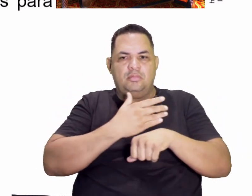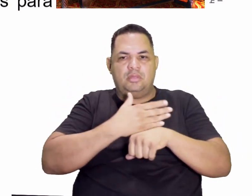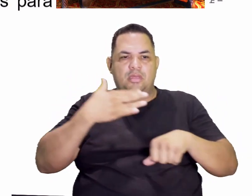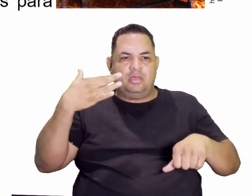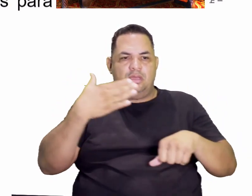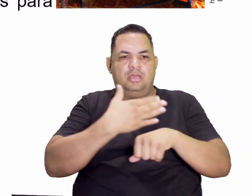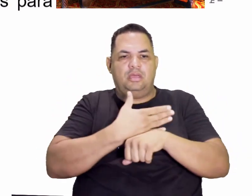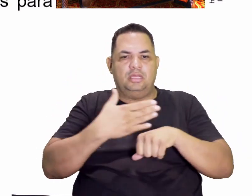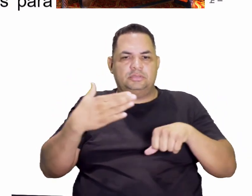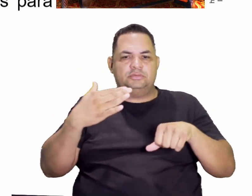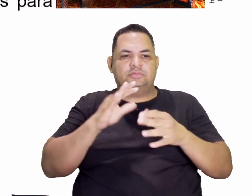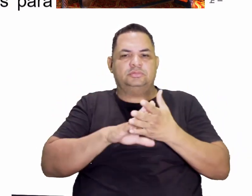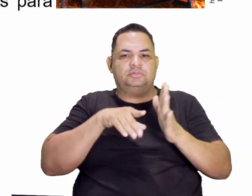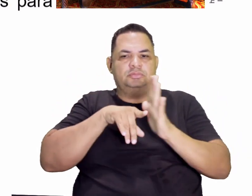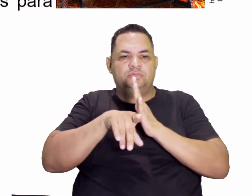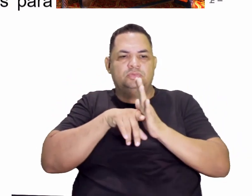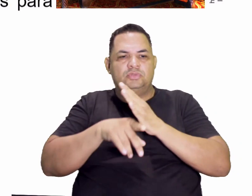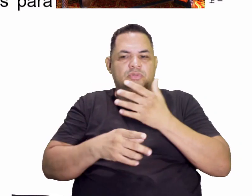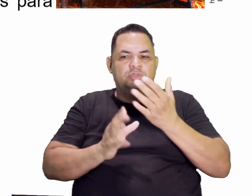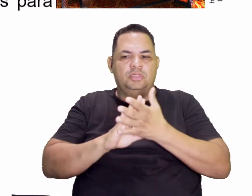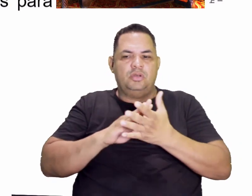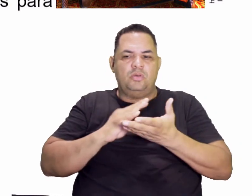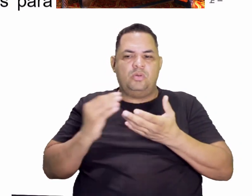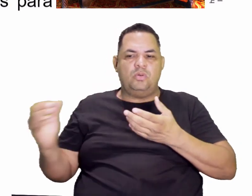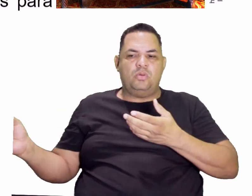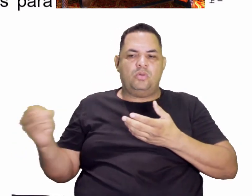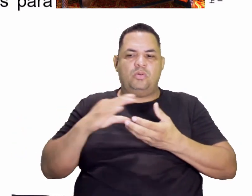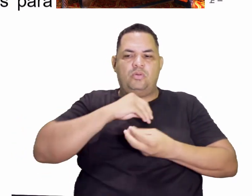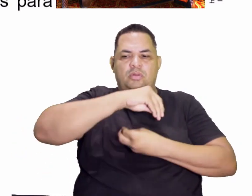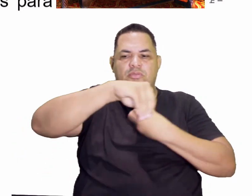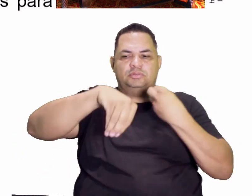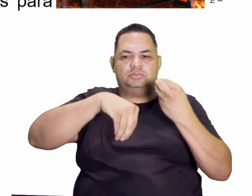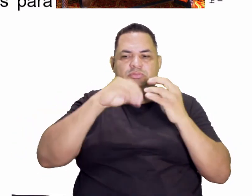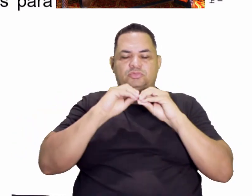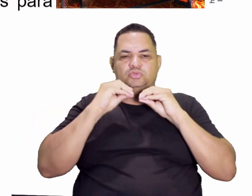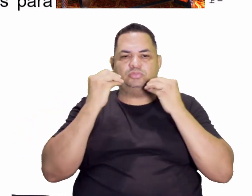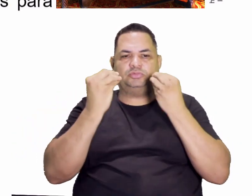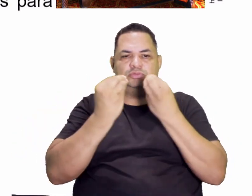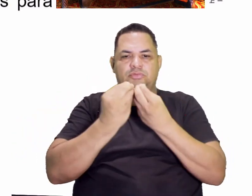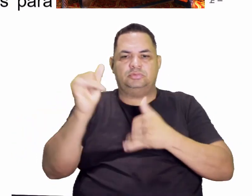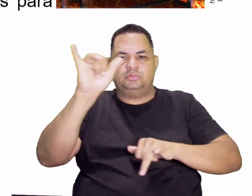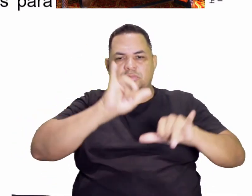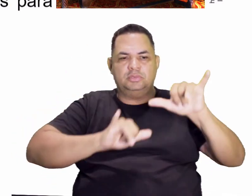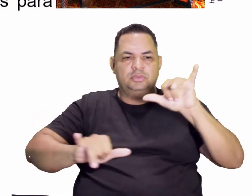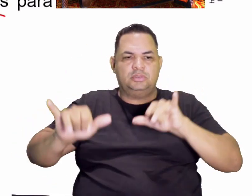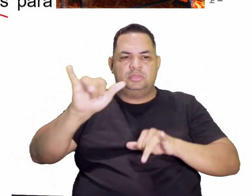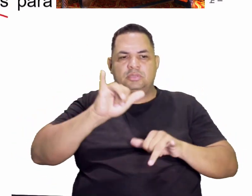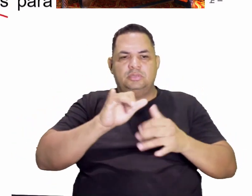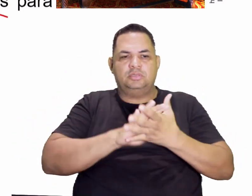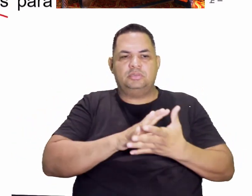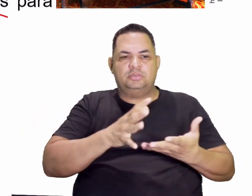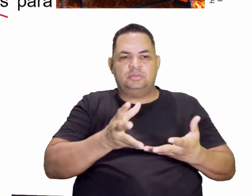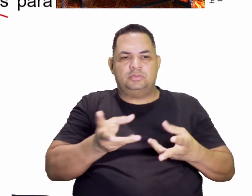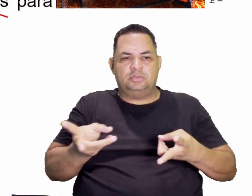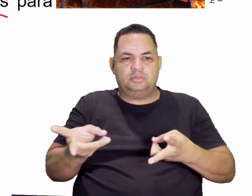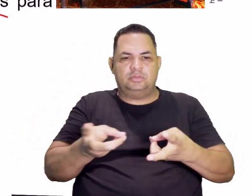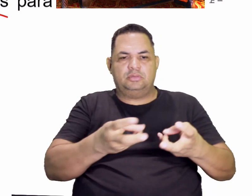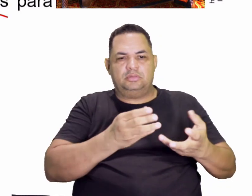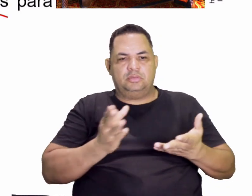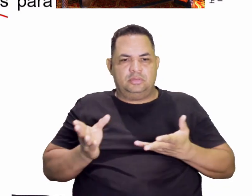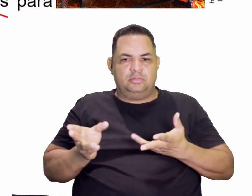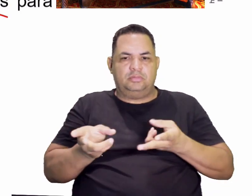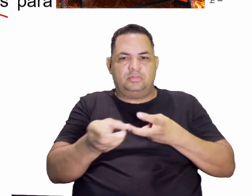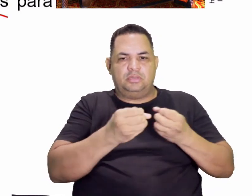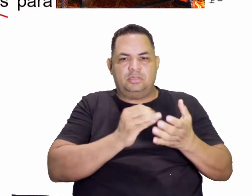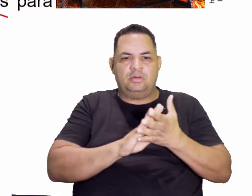novas substâncias químicas, aí, ó, pelo processo de extração de um mercúrio e pelas fórmulas